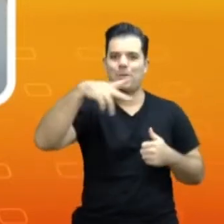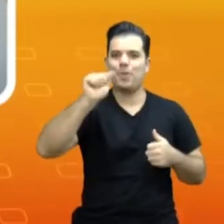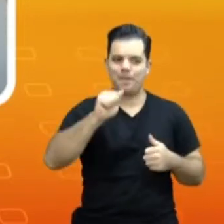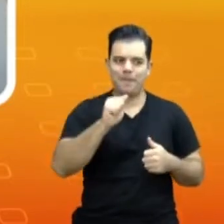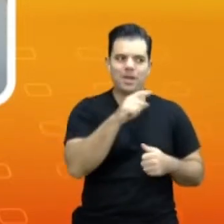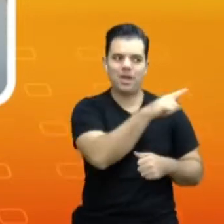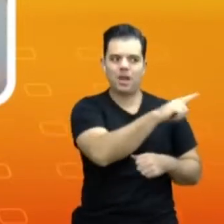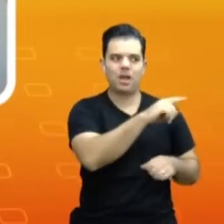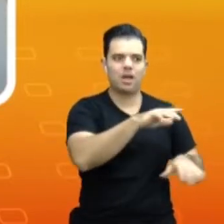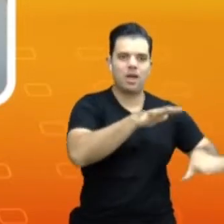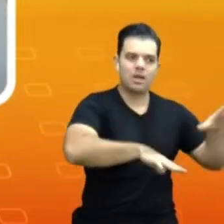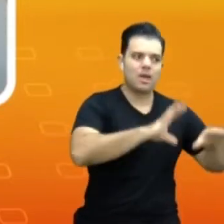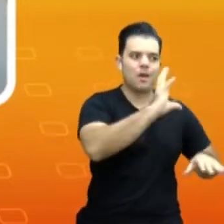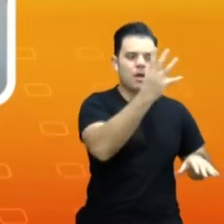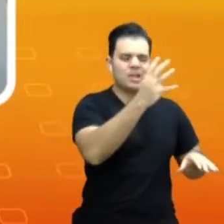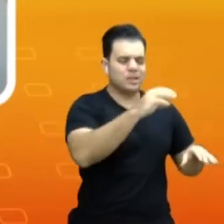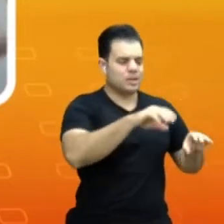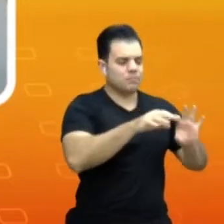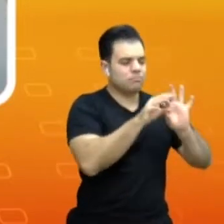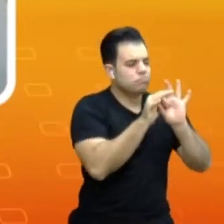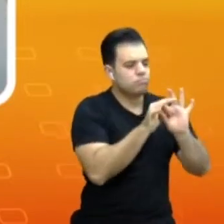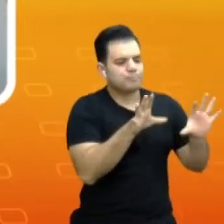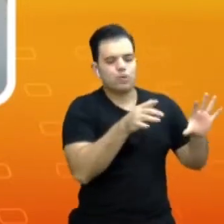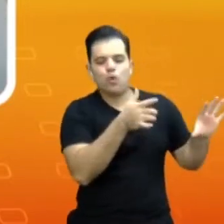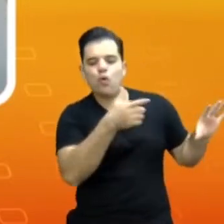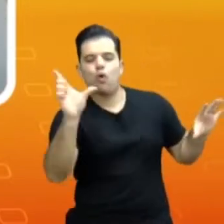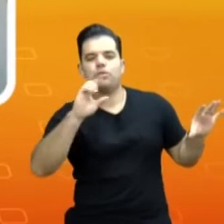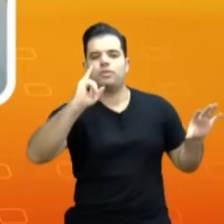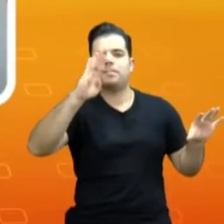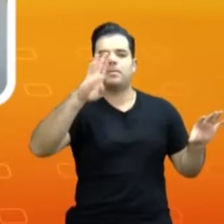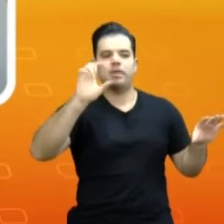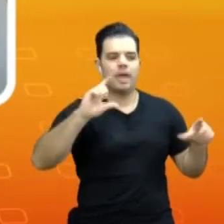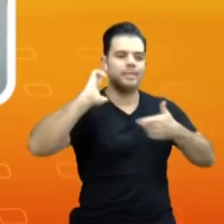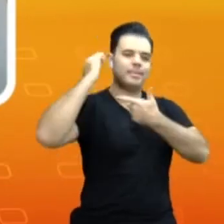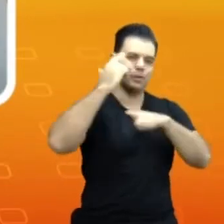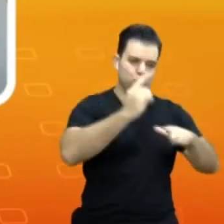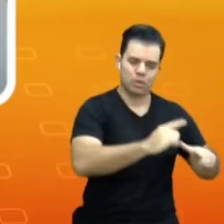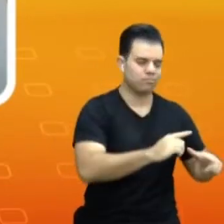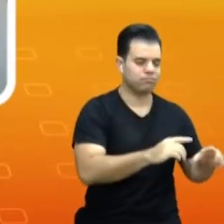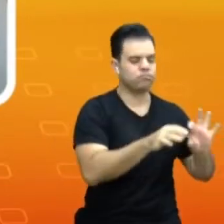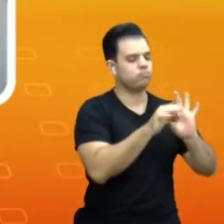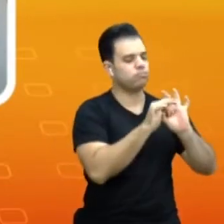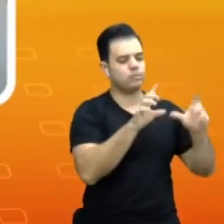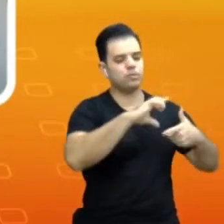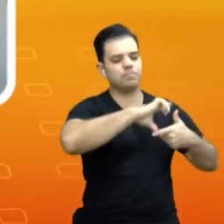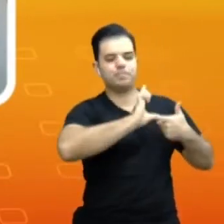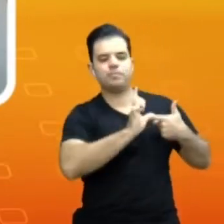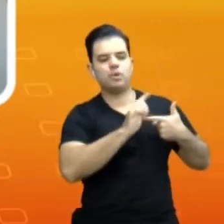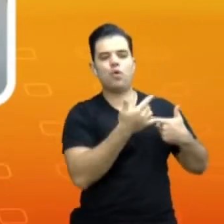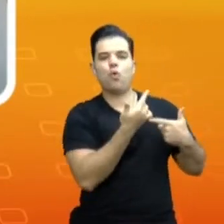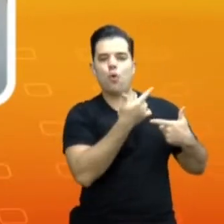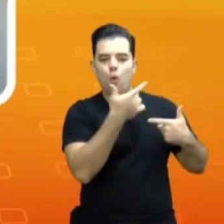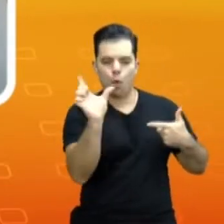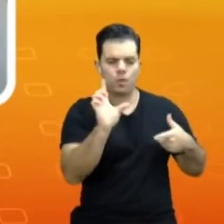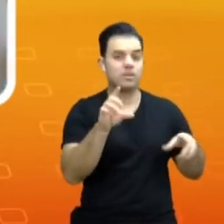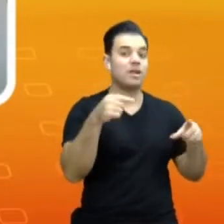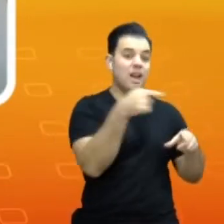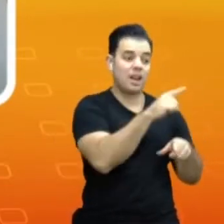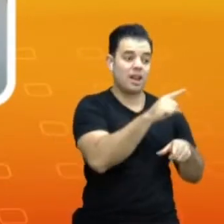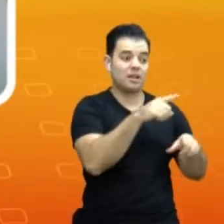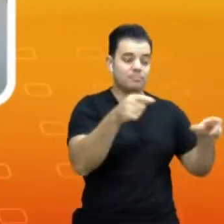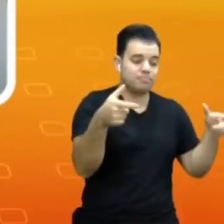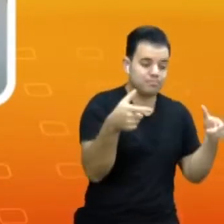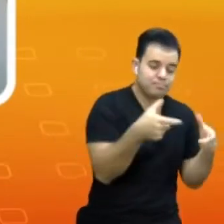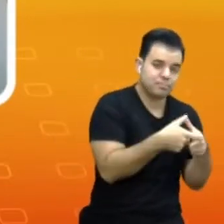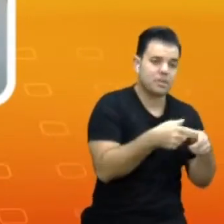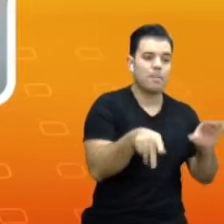deixou de ter espaço no IBC, né, como o Perrella falou, era um modelo tradicional, a gente já realmente botou um espaço muito pequeno,